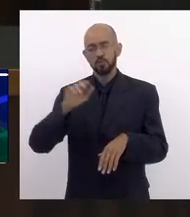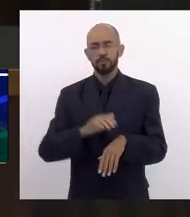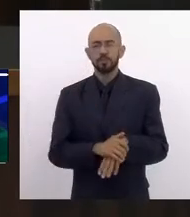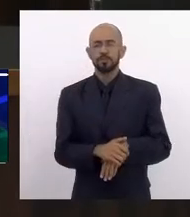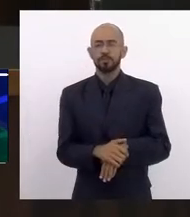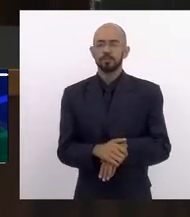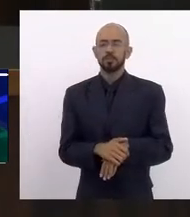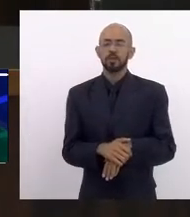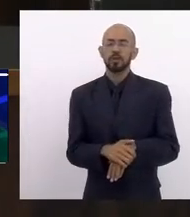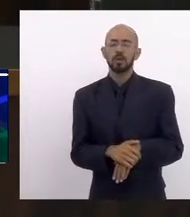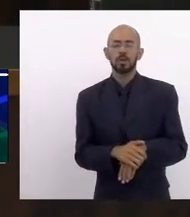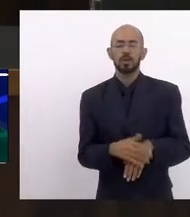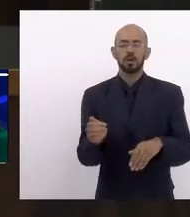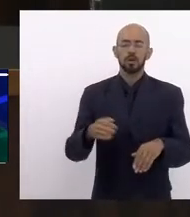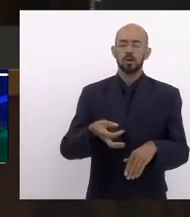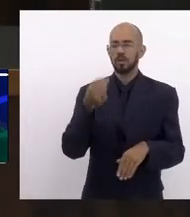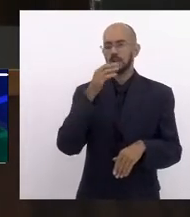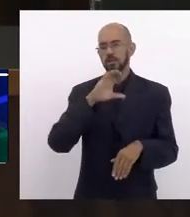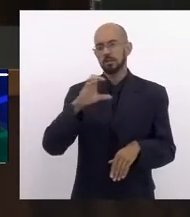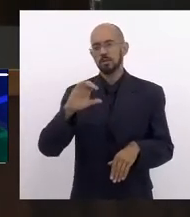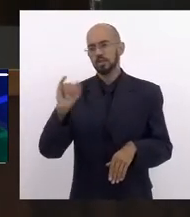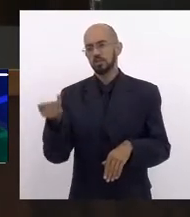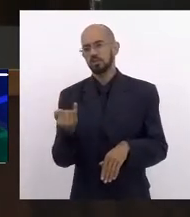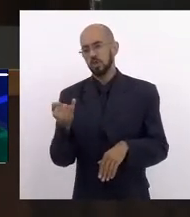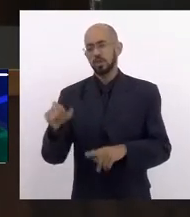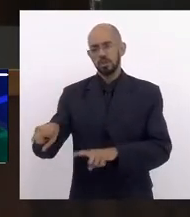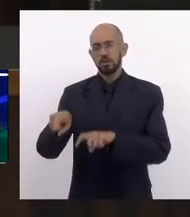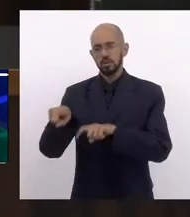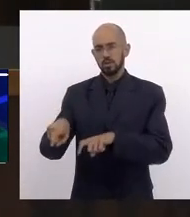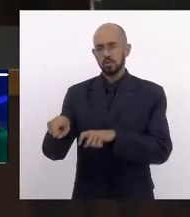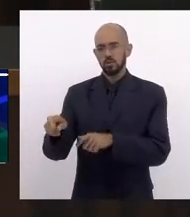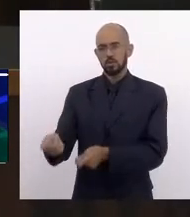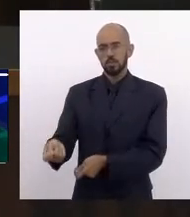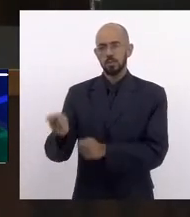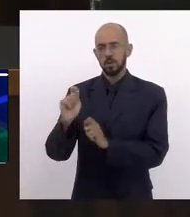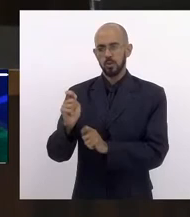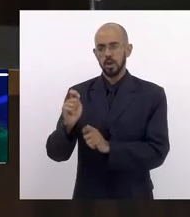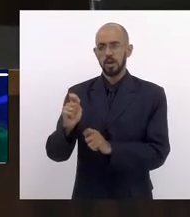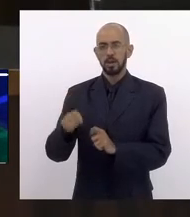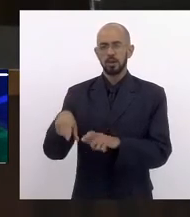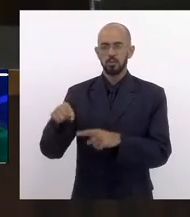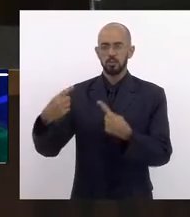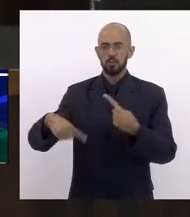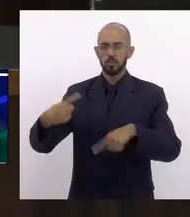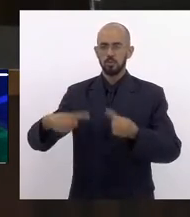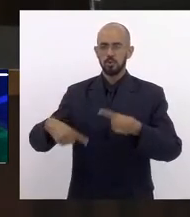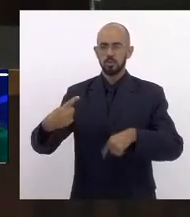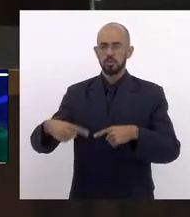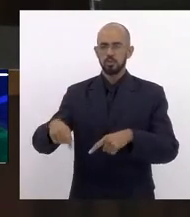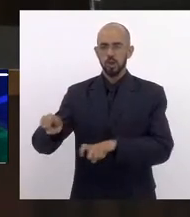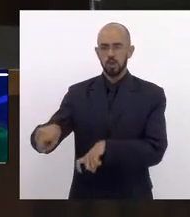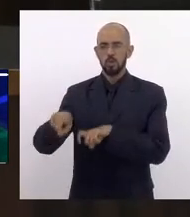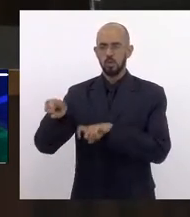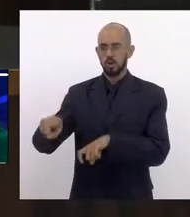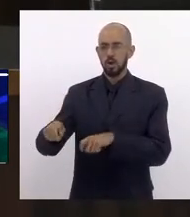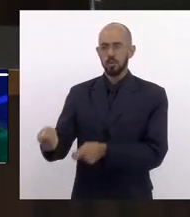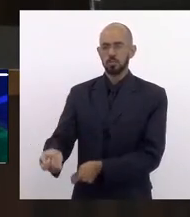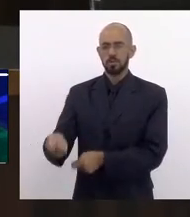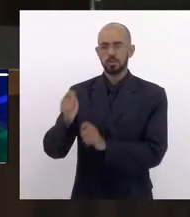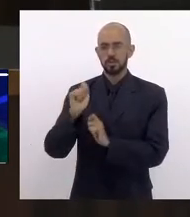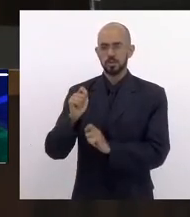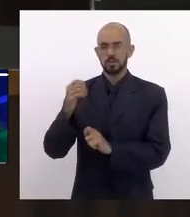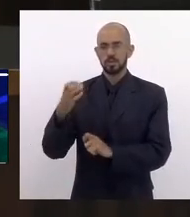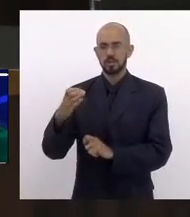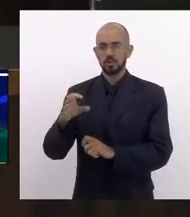Pendente de pareceres das Comissões de Constituição e Justiça, de Agricultura e Pecuária e Política Rural, Agrária e Pesqueira, de Ciência e Tecnologia, de Trabalho,